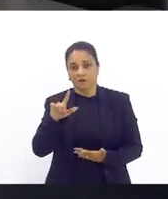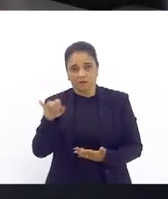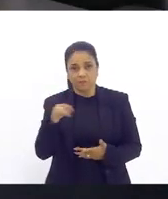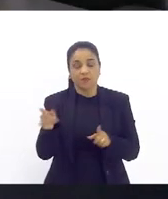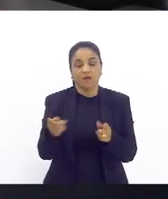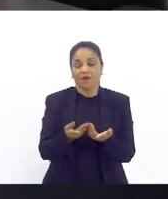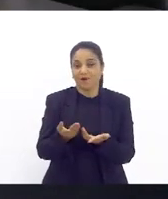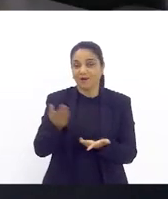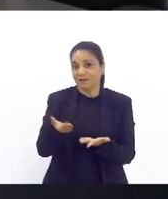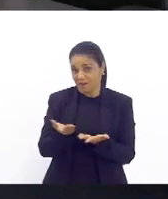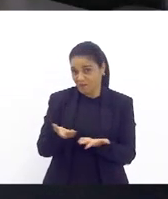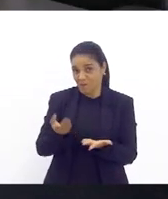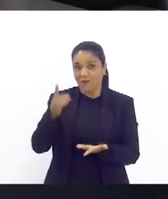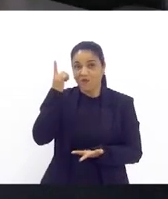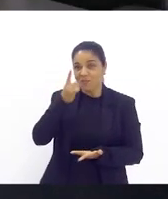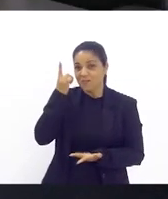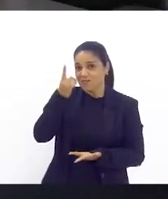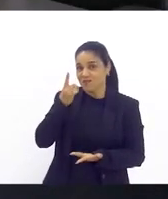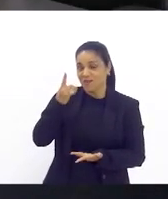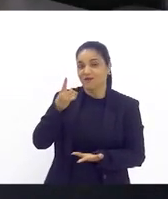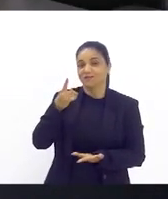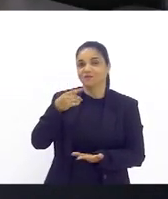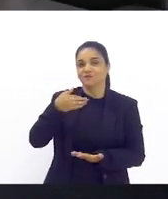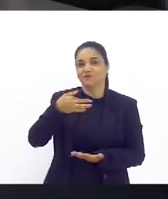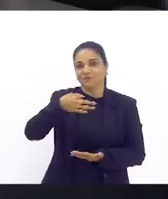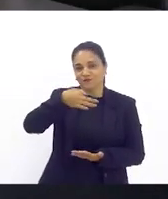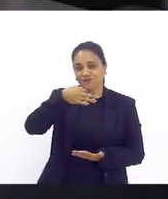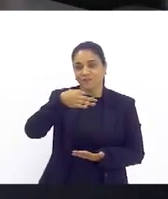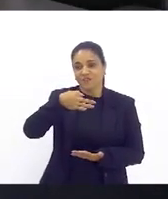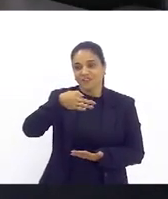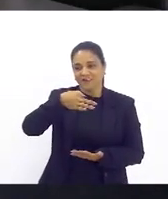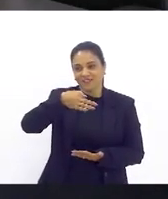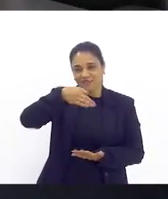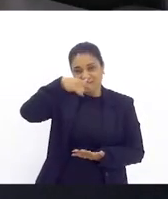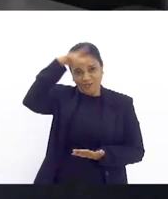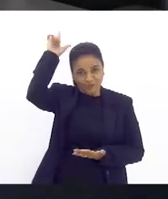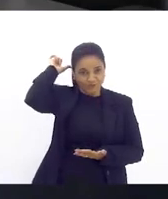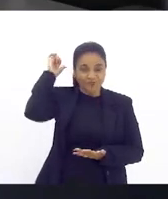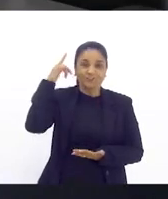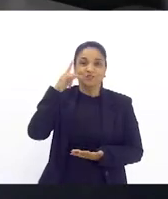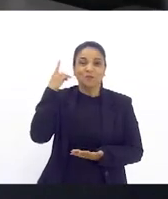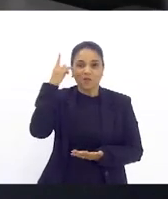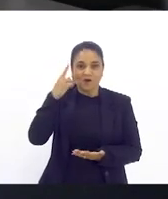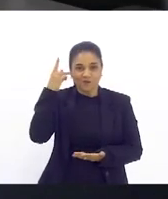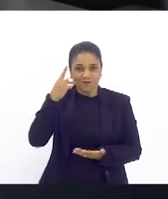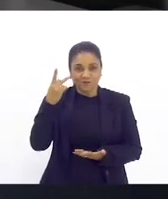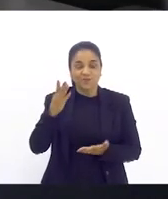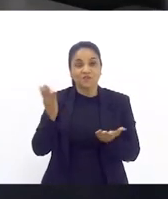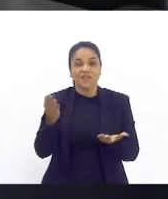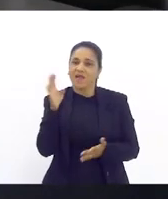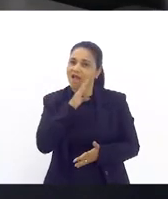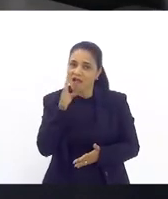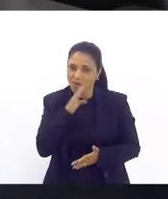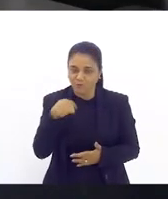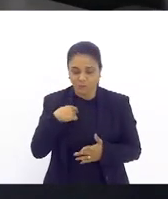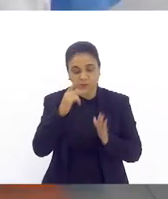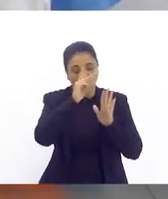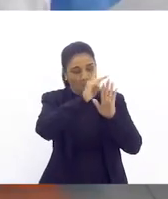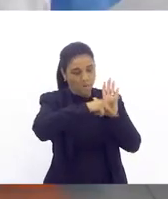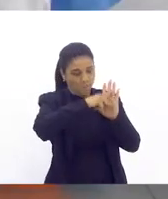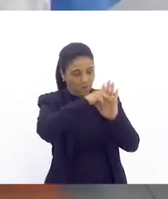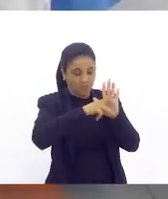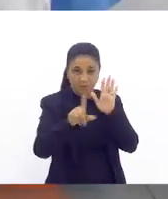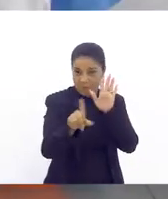atrás do computador é muito rápido esse projeto de